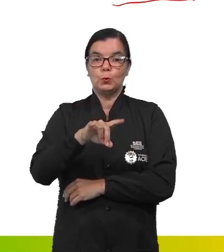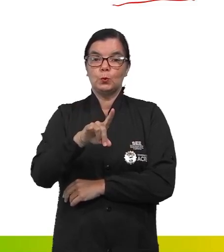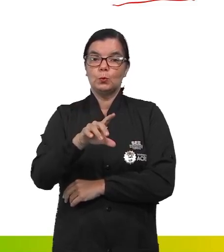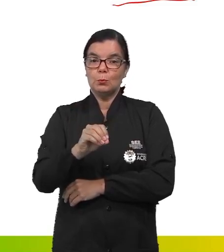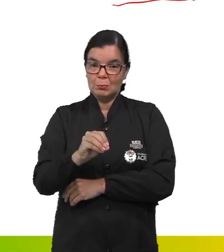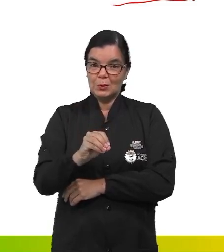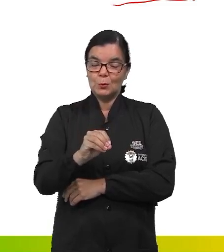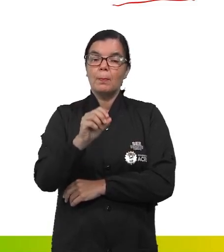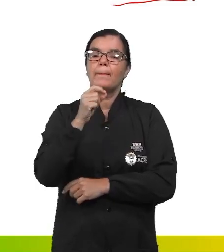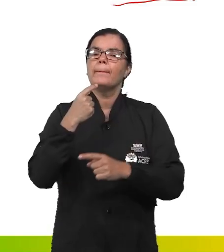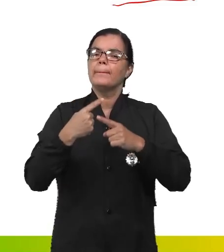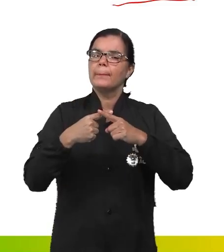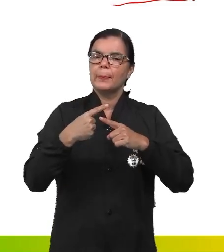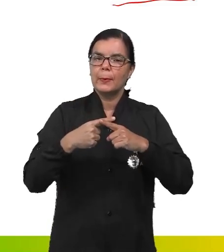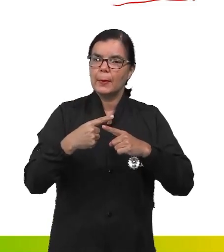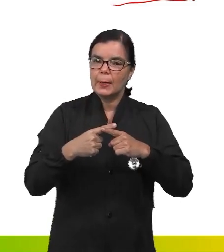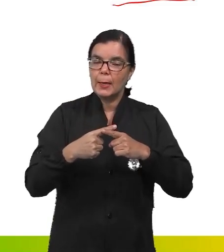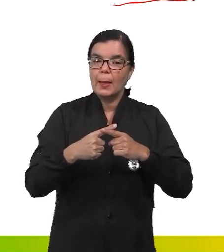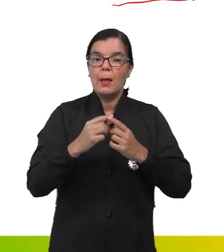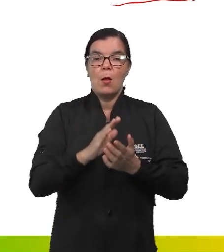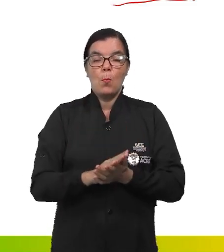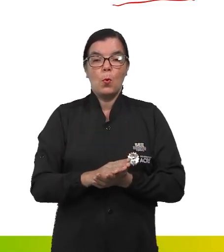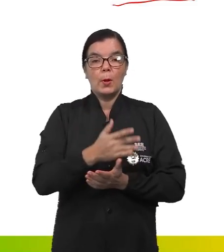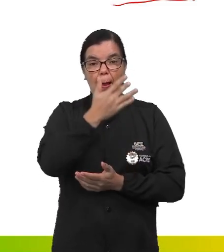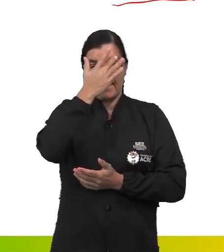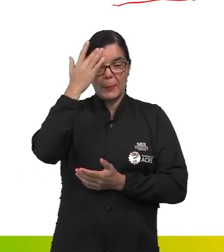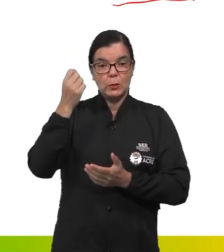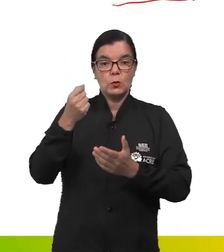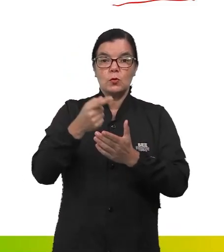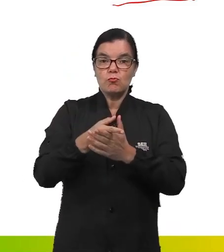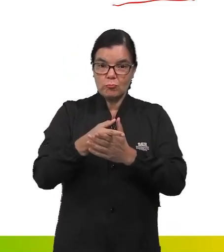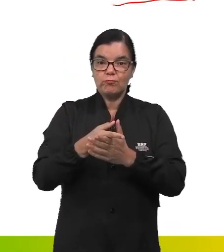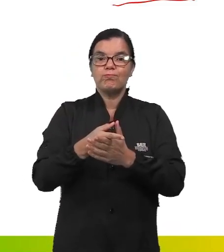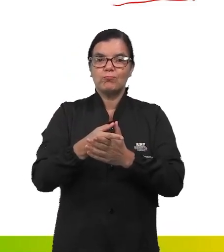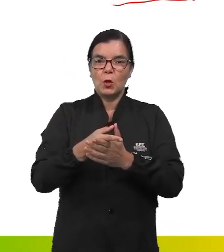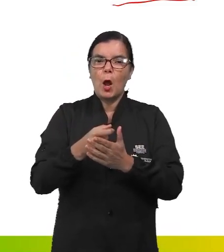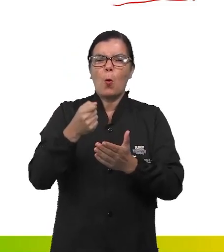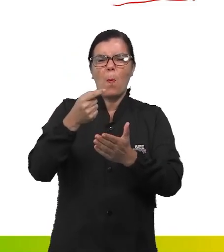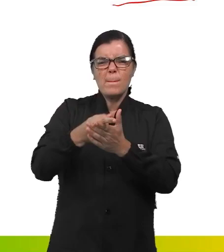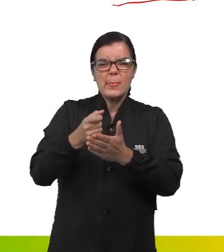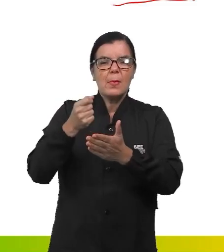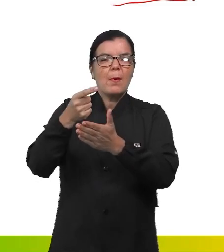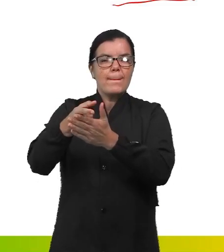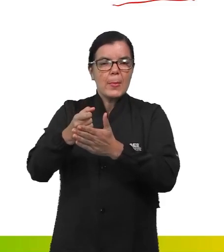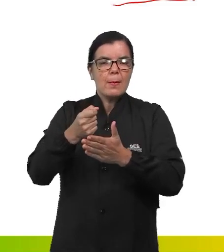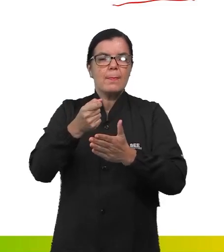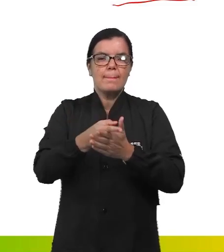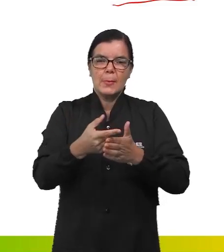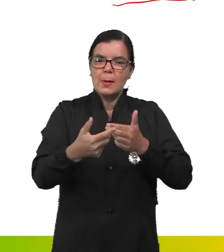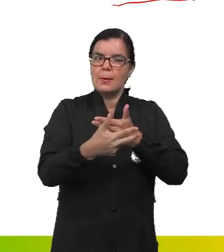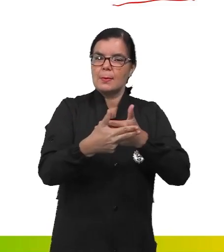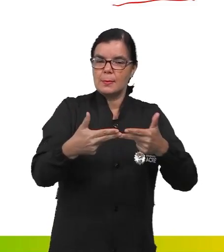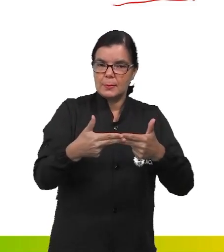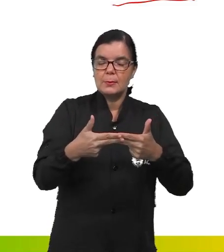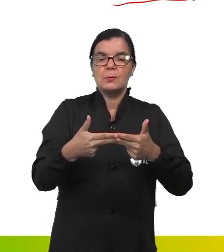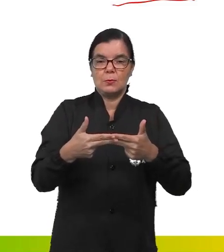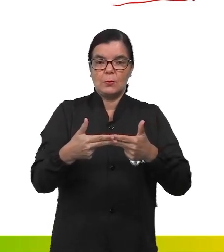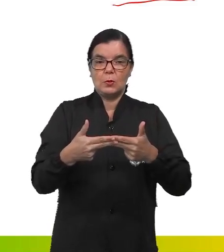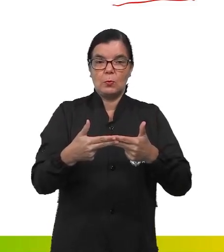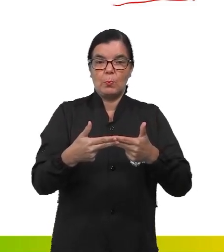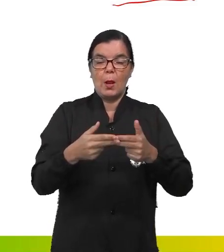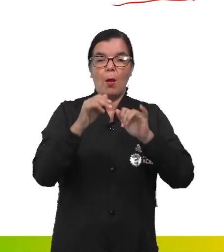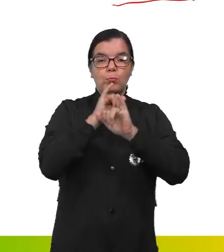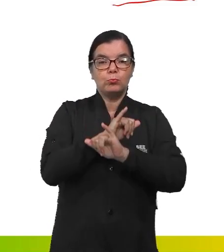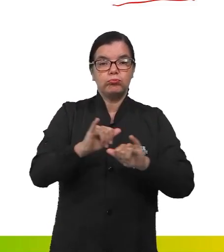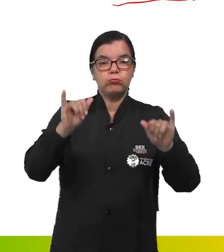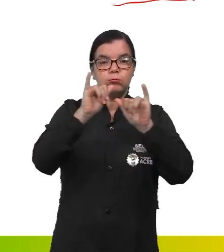ela de consumido. Por quê? Porque o consumismo nos leva a ser consumidos. Consumidos muitas vezes aí pela